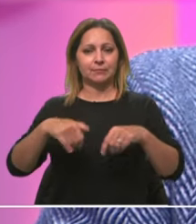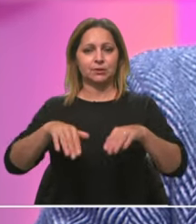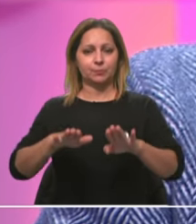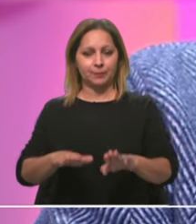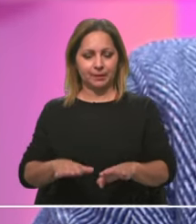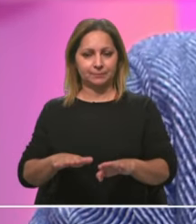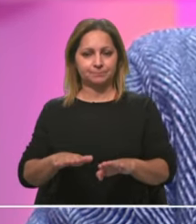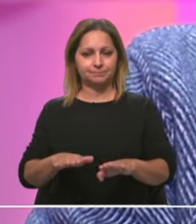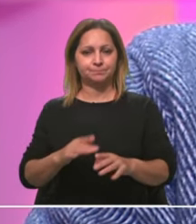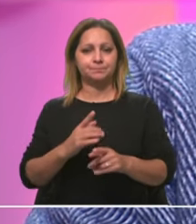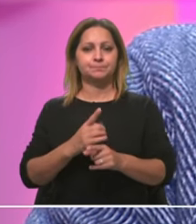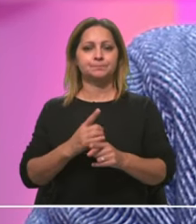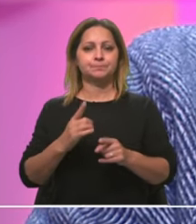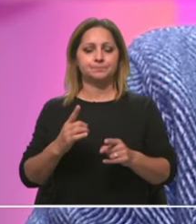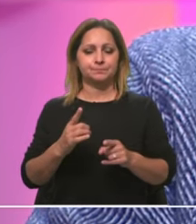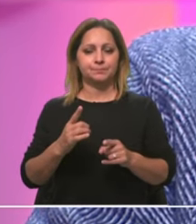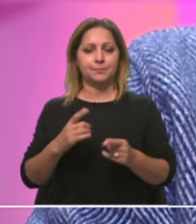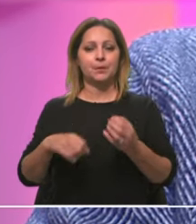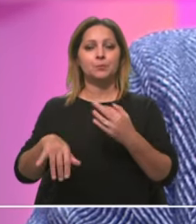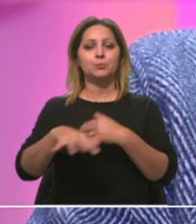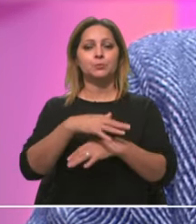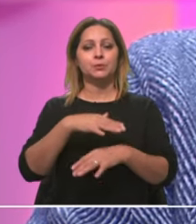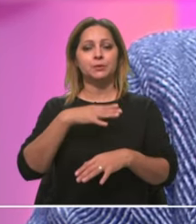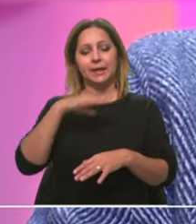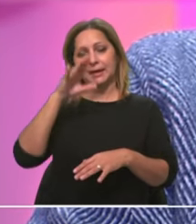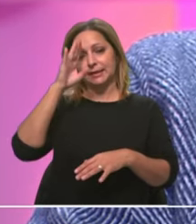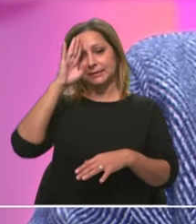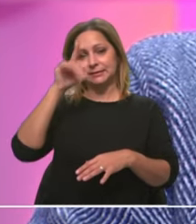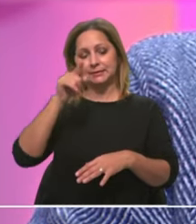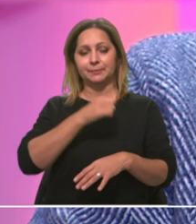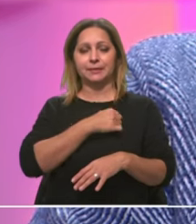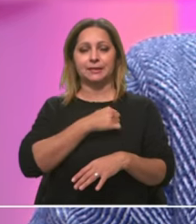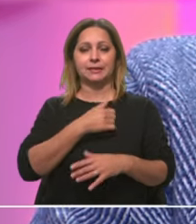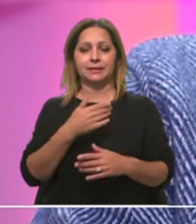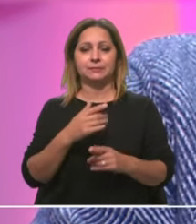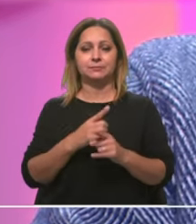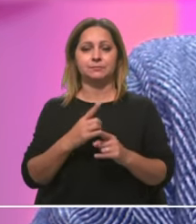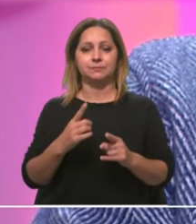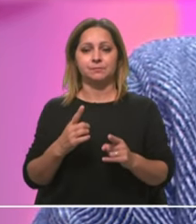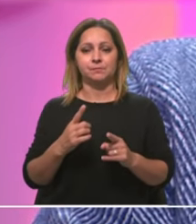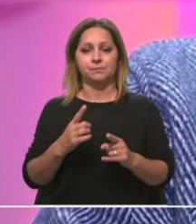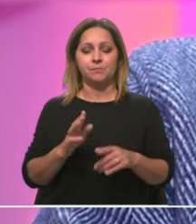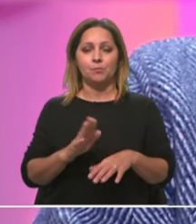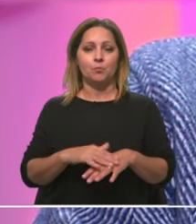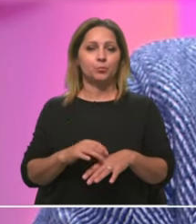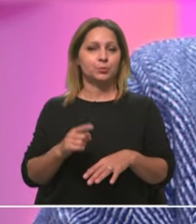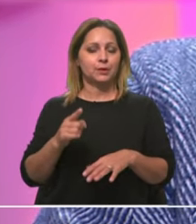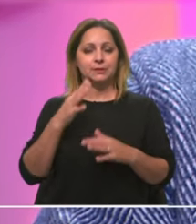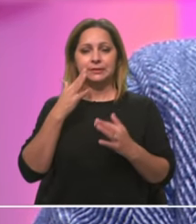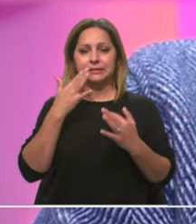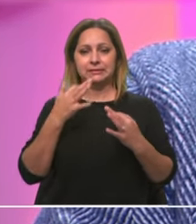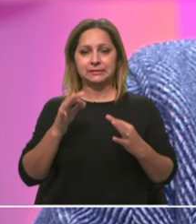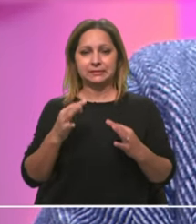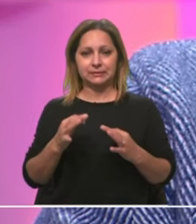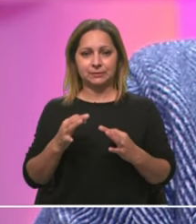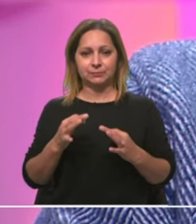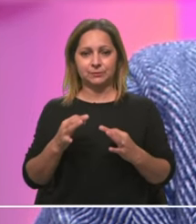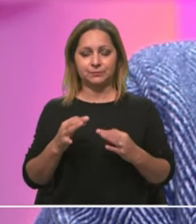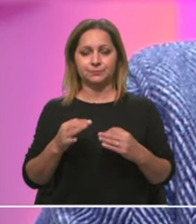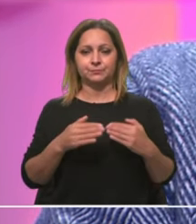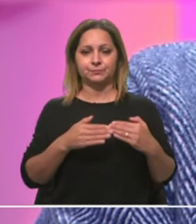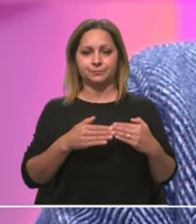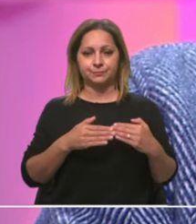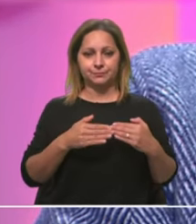porquê é o que o público está a pergunta lá em casa tu vai tiar Porquê não por uma razão muito simples foram